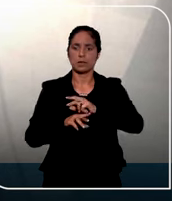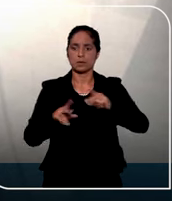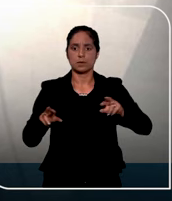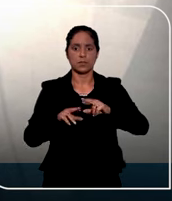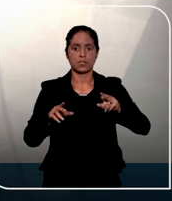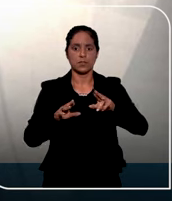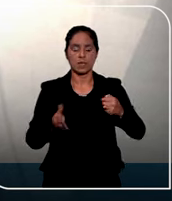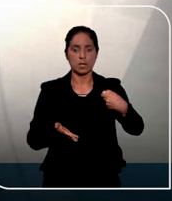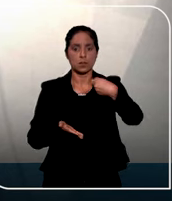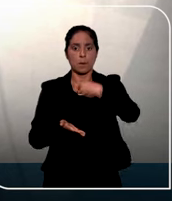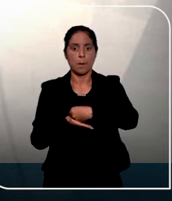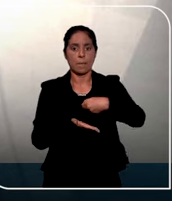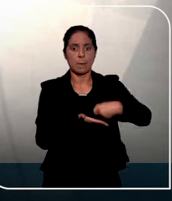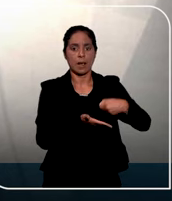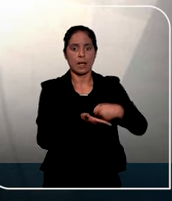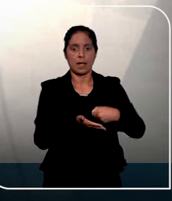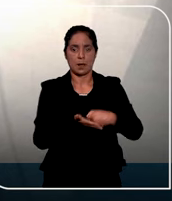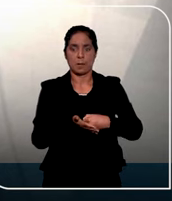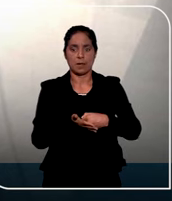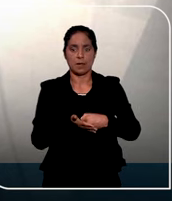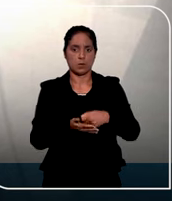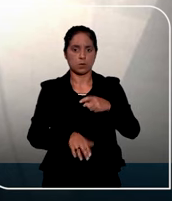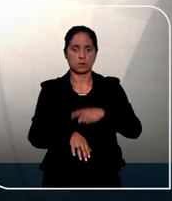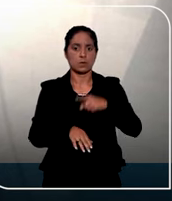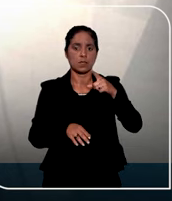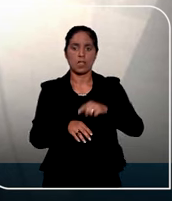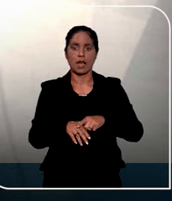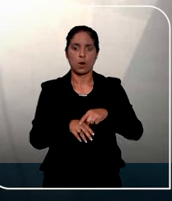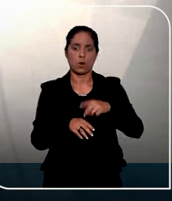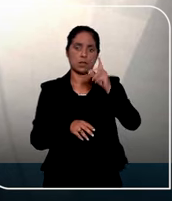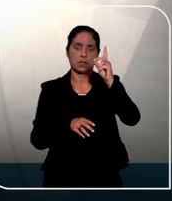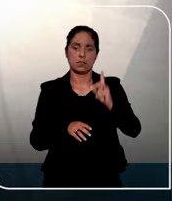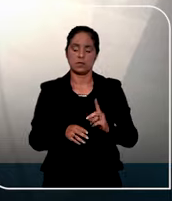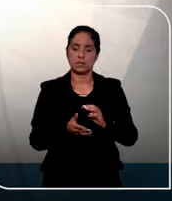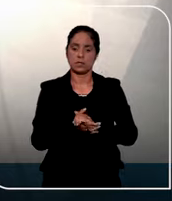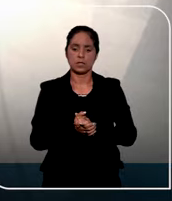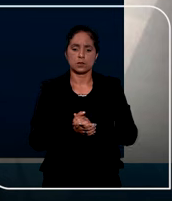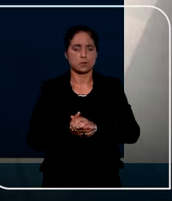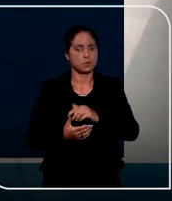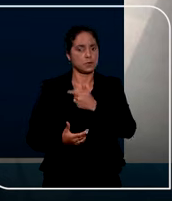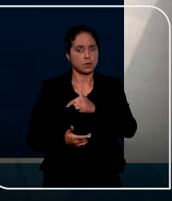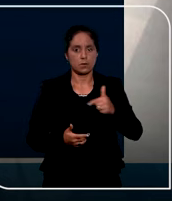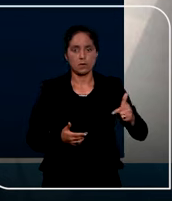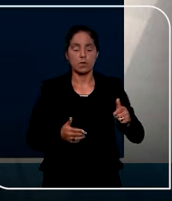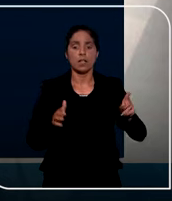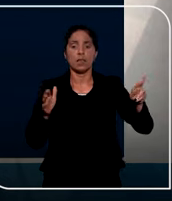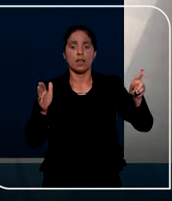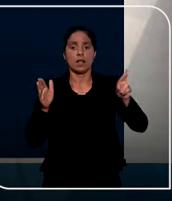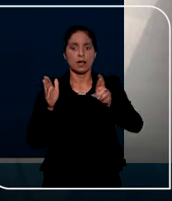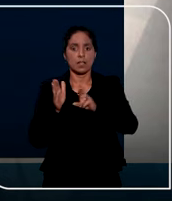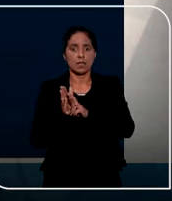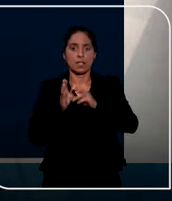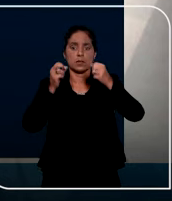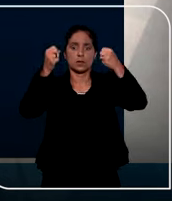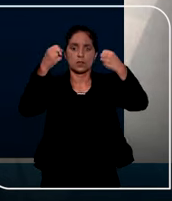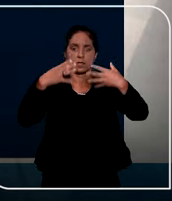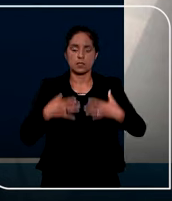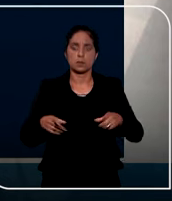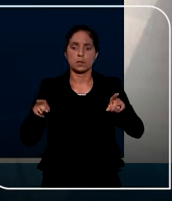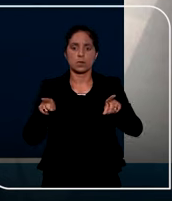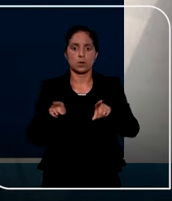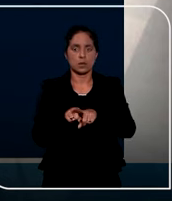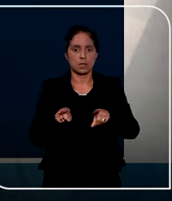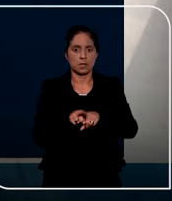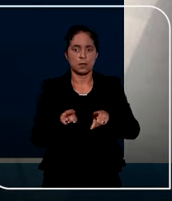proporciona tal como pagamento a imediata satisfação do direito do credor a relatora destacou ainda que a hipoteca